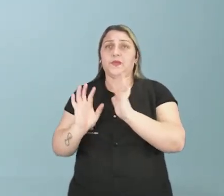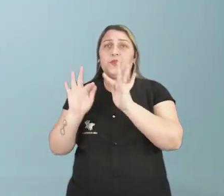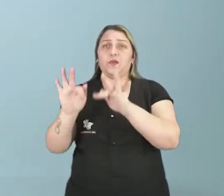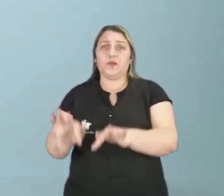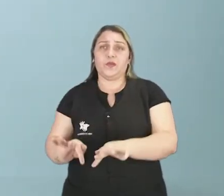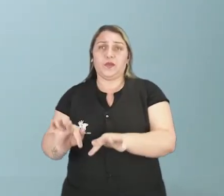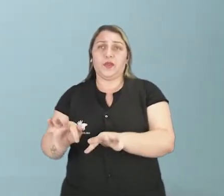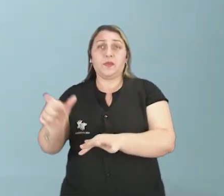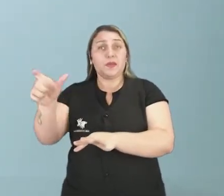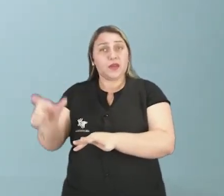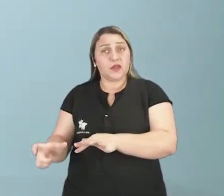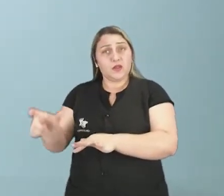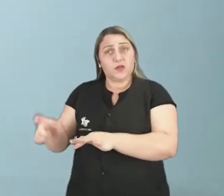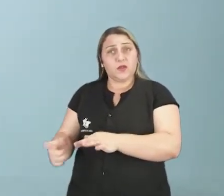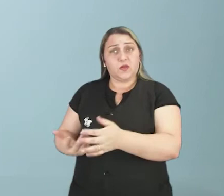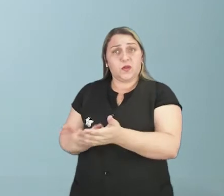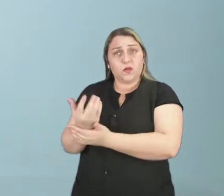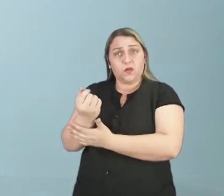que é o consumidor.